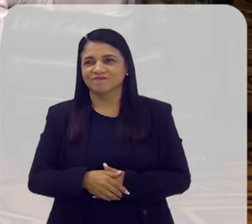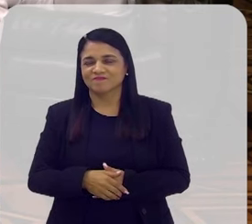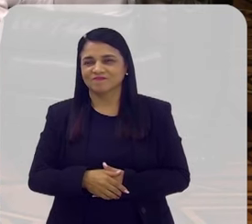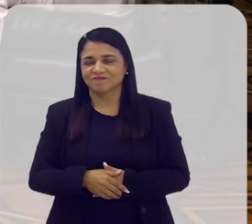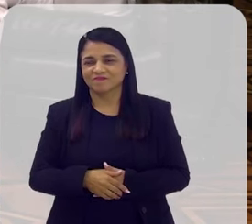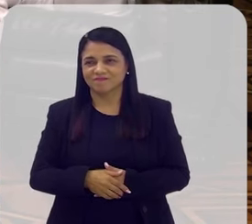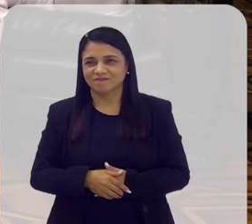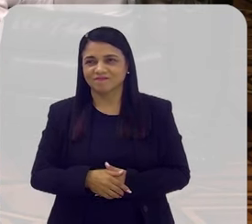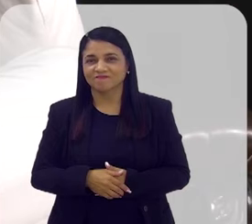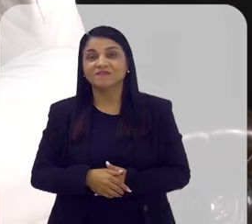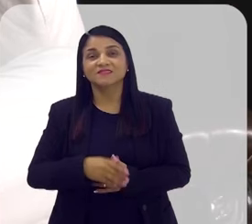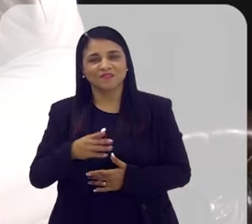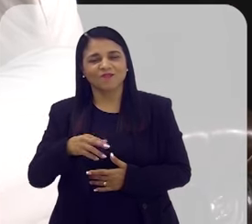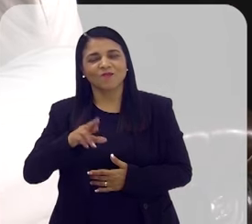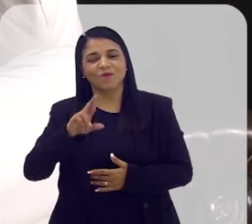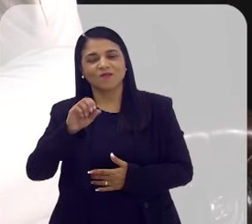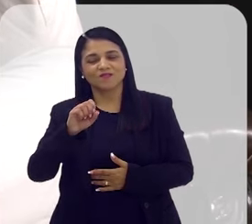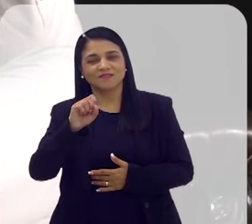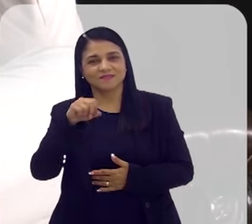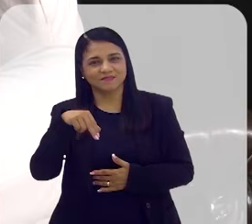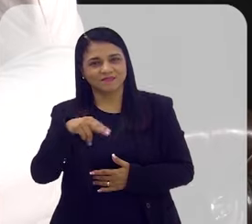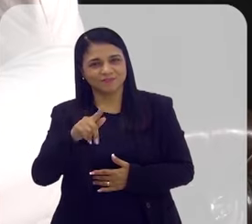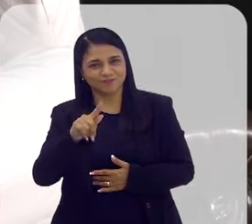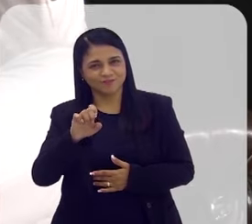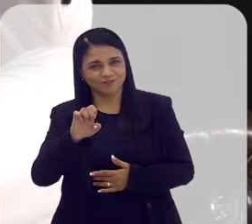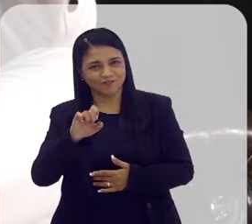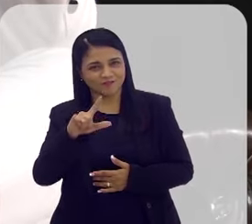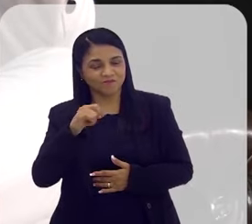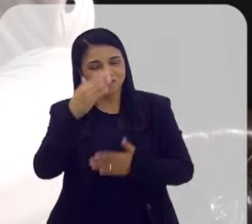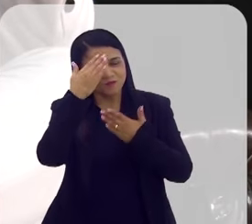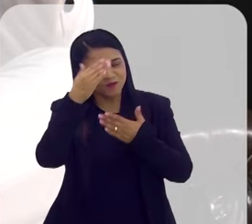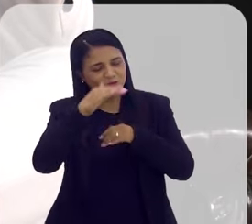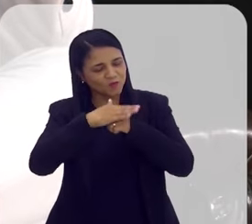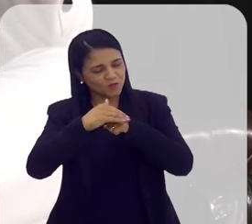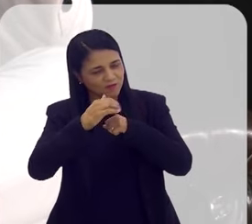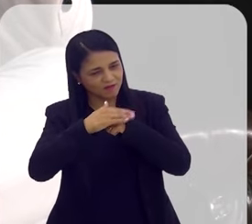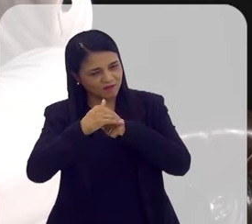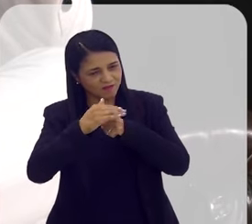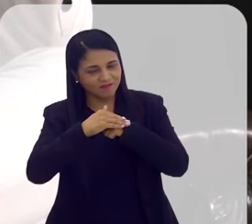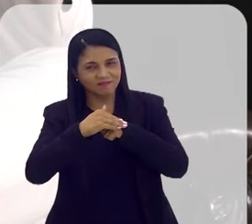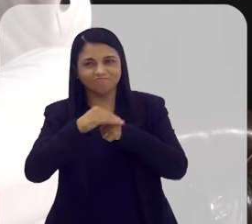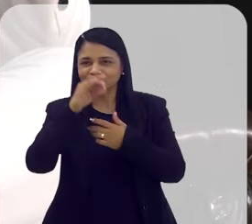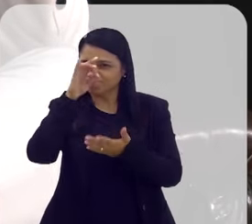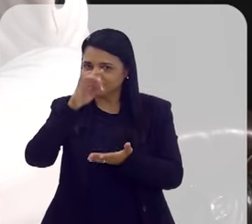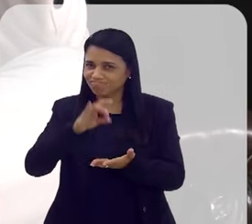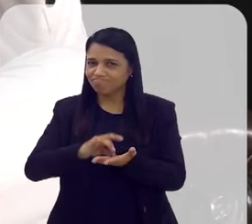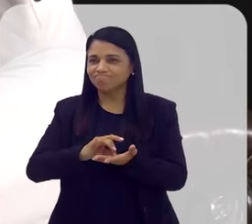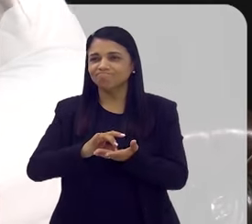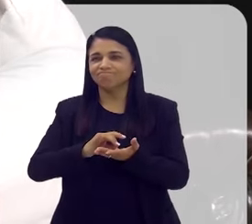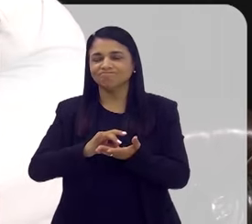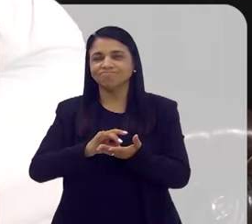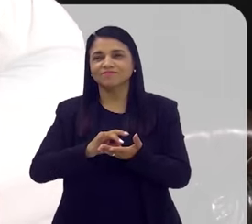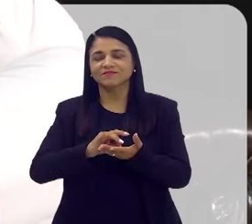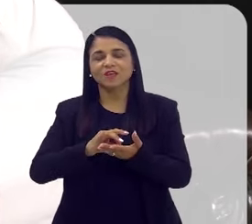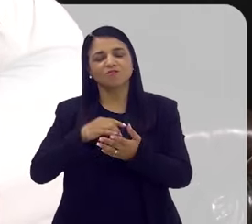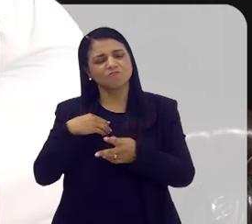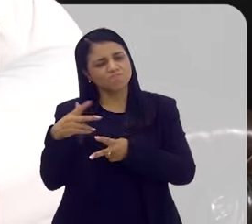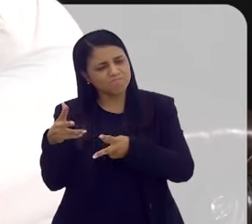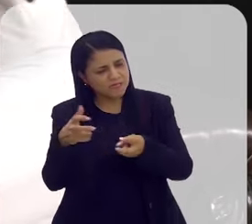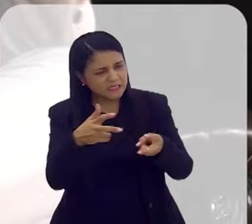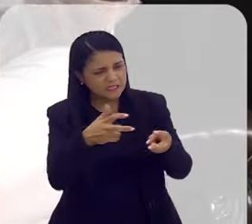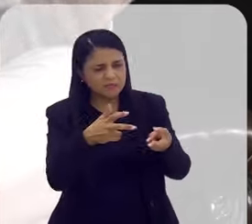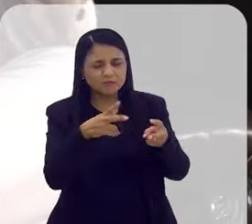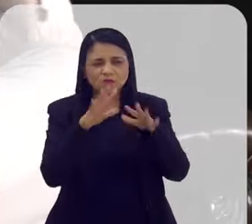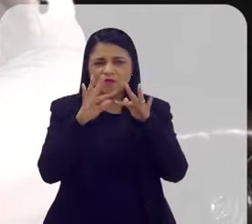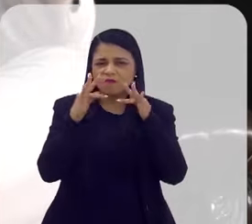Famoso. Bem relevância. É, Rosângela, muito obrigado pelo seu carinho. Eu que agradeço, querido. Quero agradecer, Deus de fato. Muito.